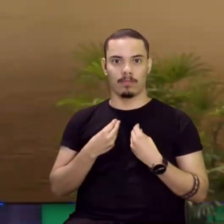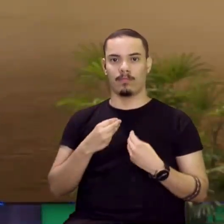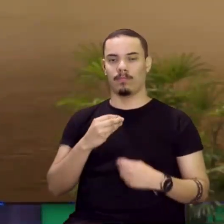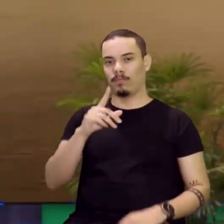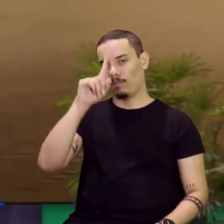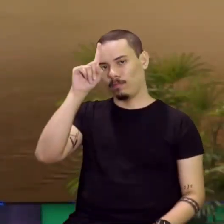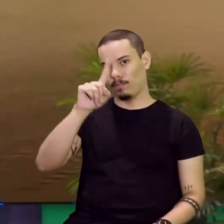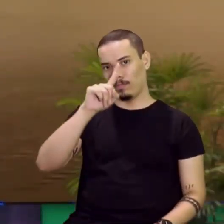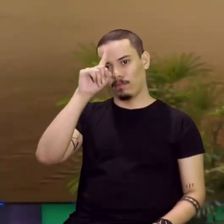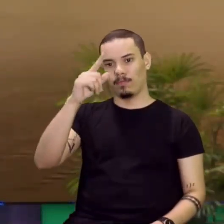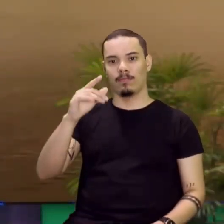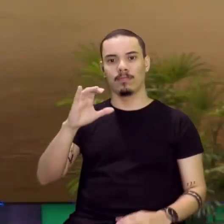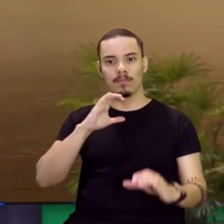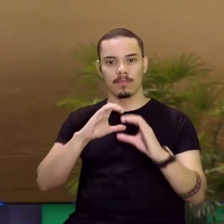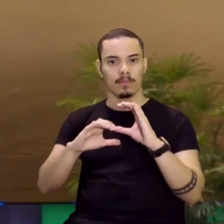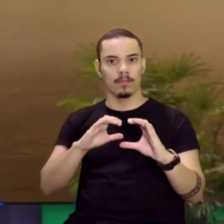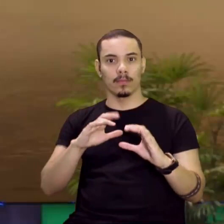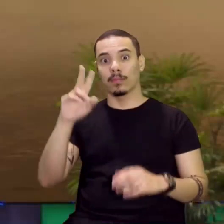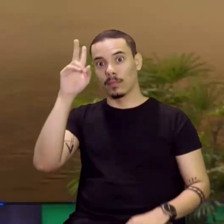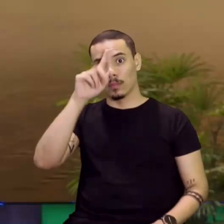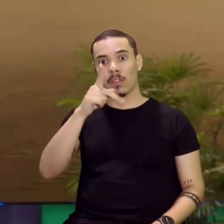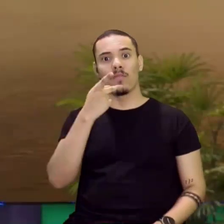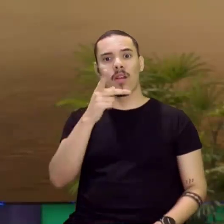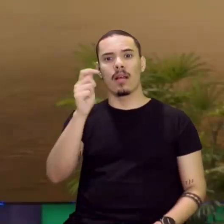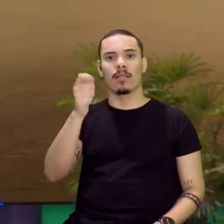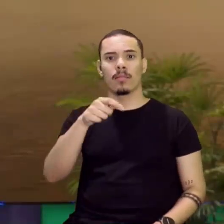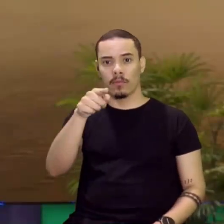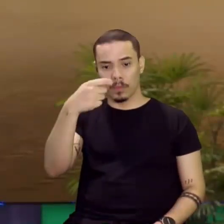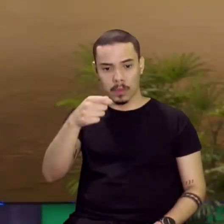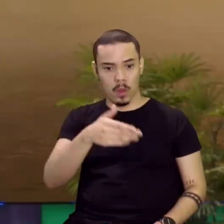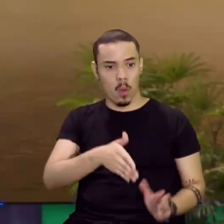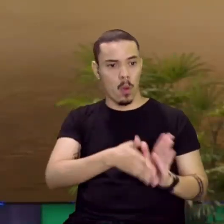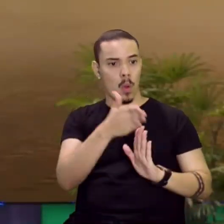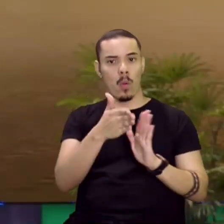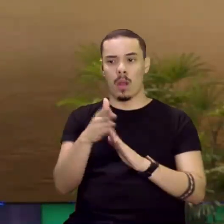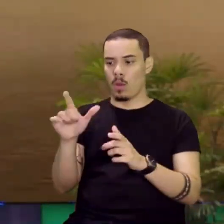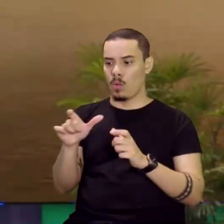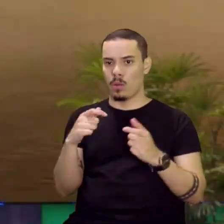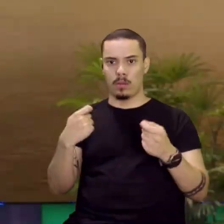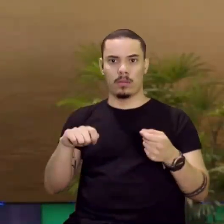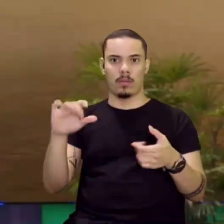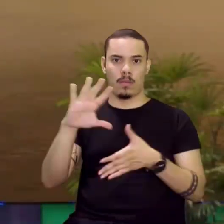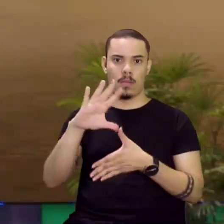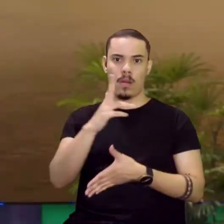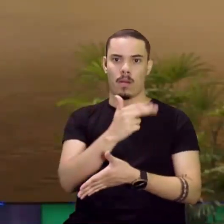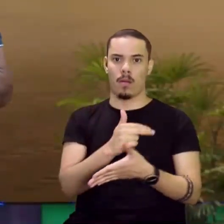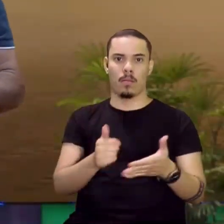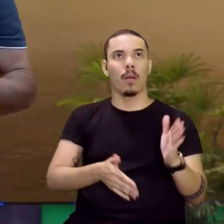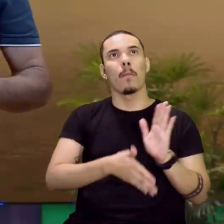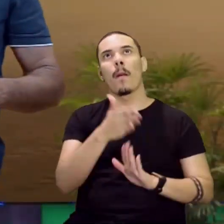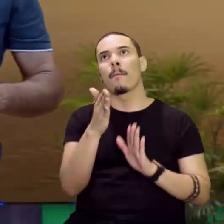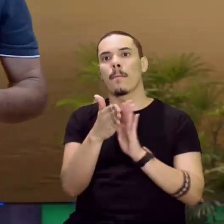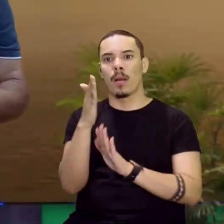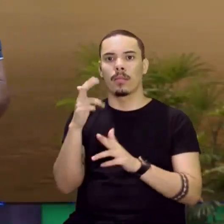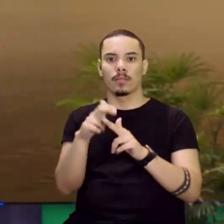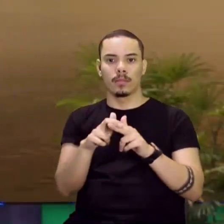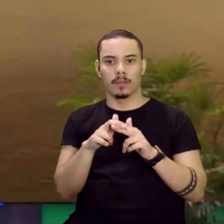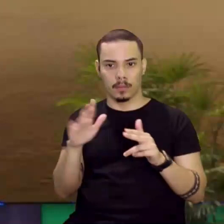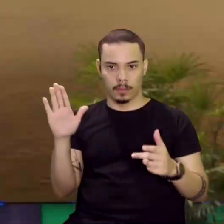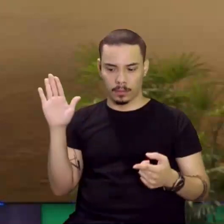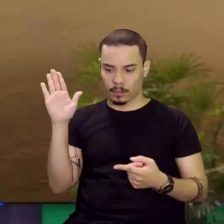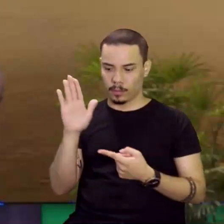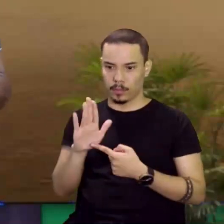tá? Lembra que eu falei para você ir para qualquer lugar, você precisa de um mapa? Portanto, tem esse mapa mostrando